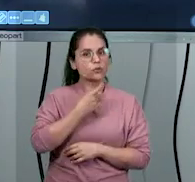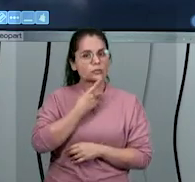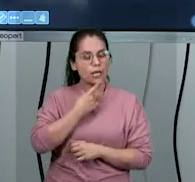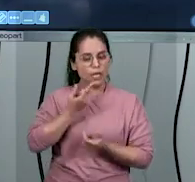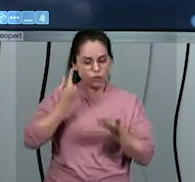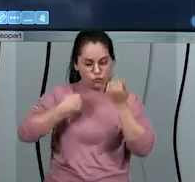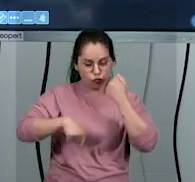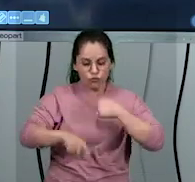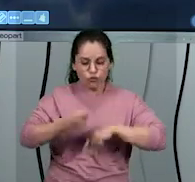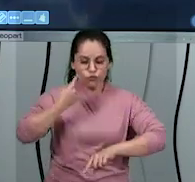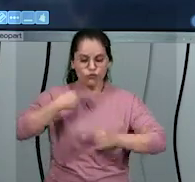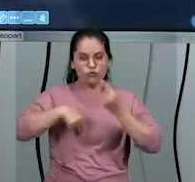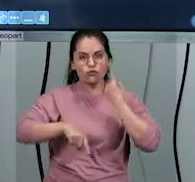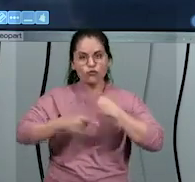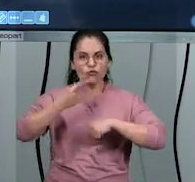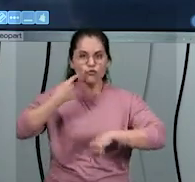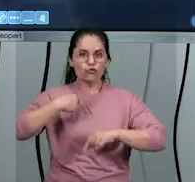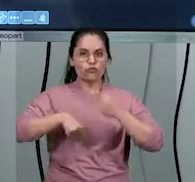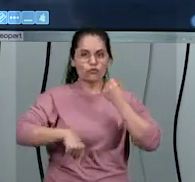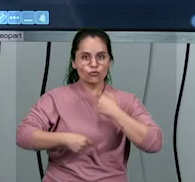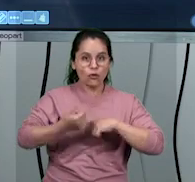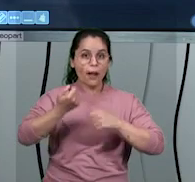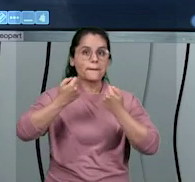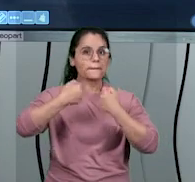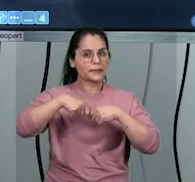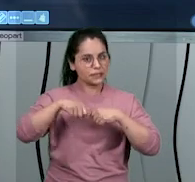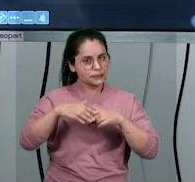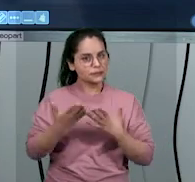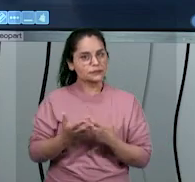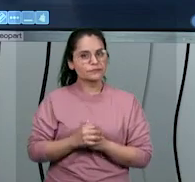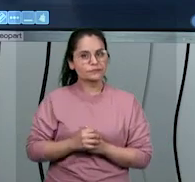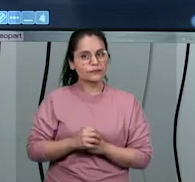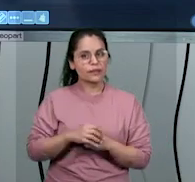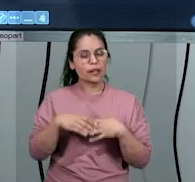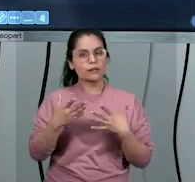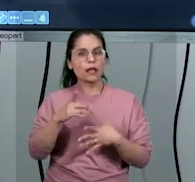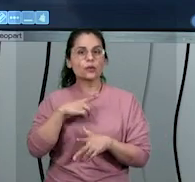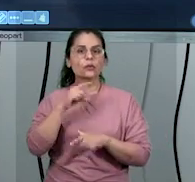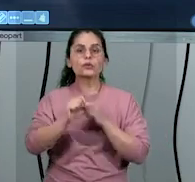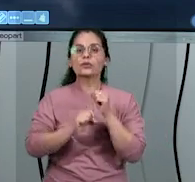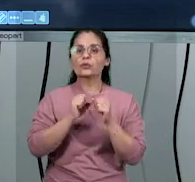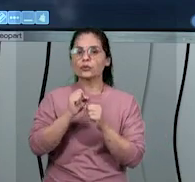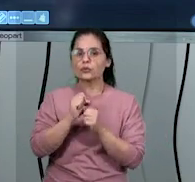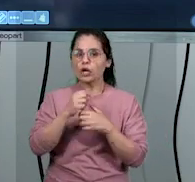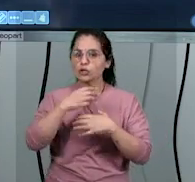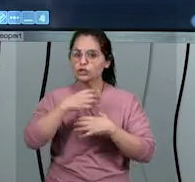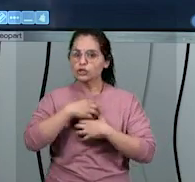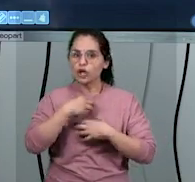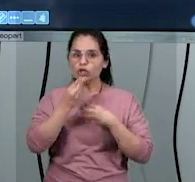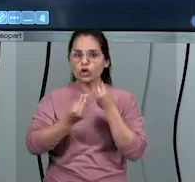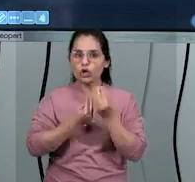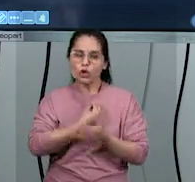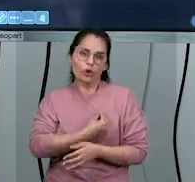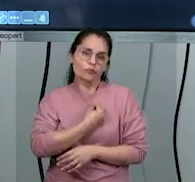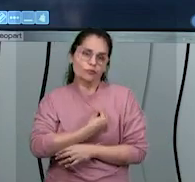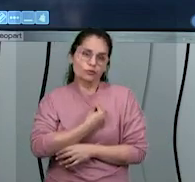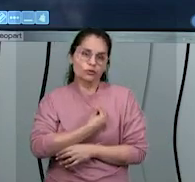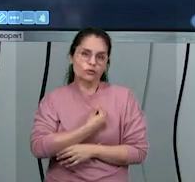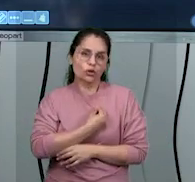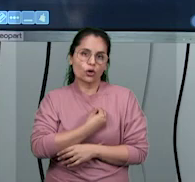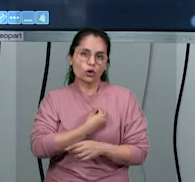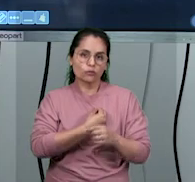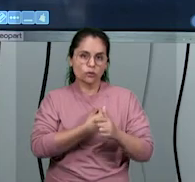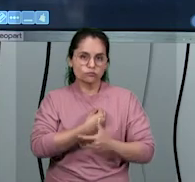com o sistema circulatório. E aqui a gente tem a maneira como funciona então o